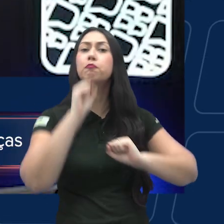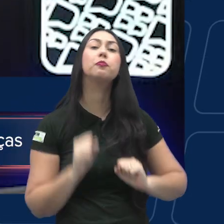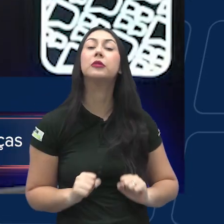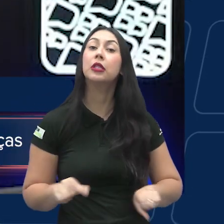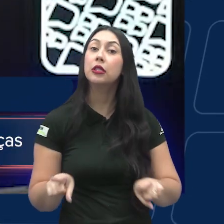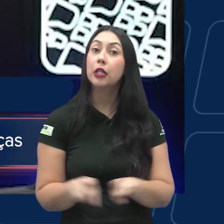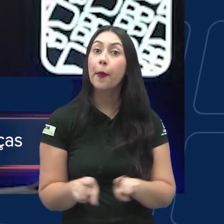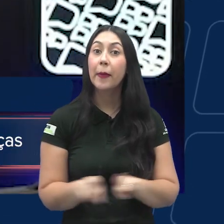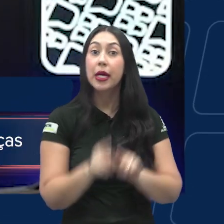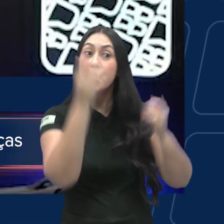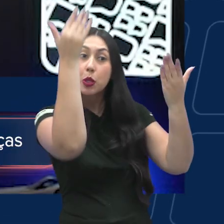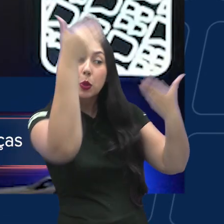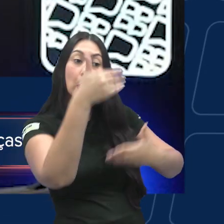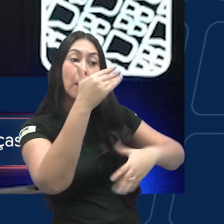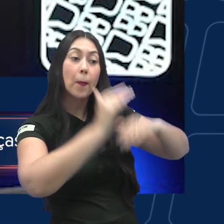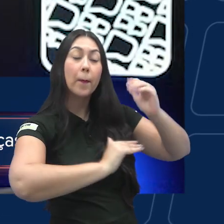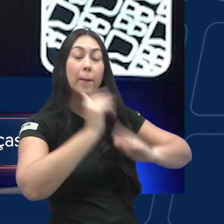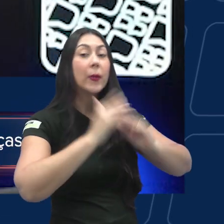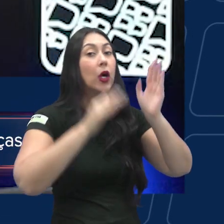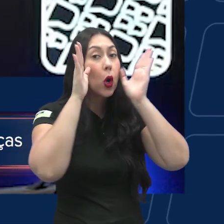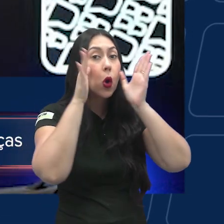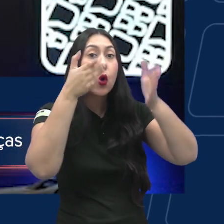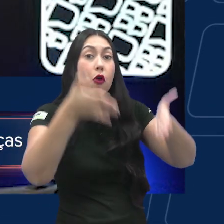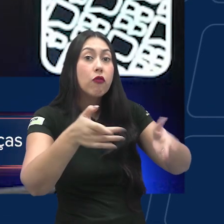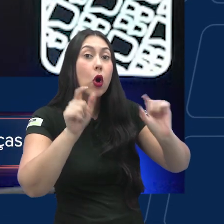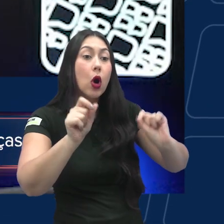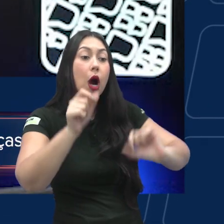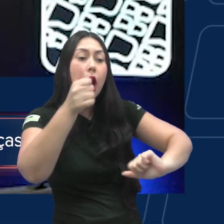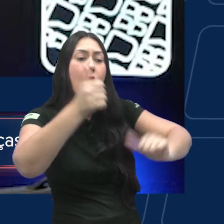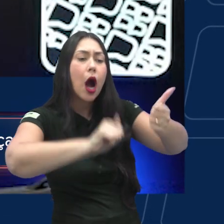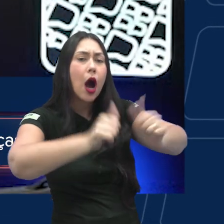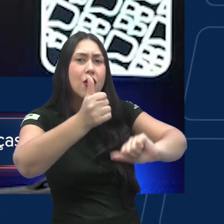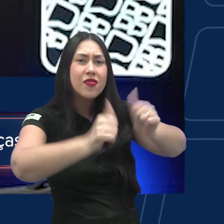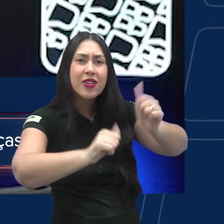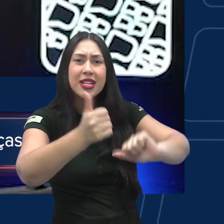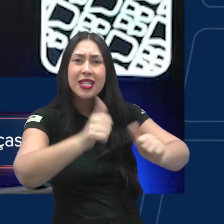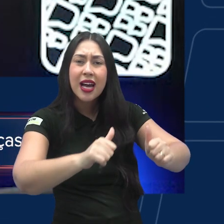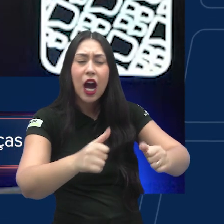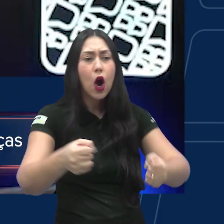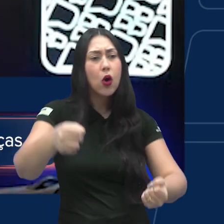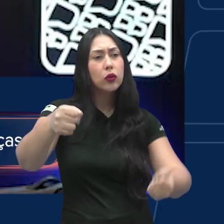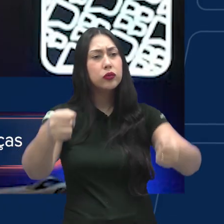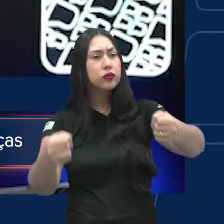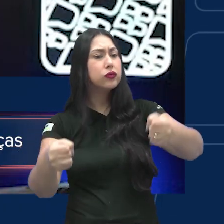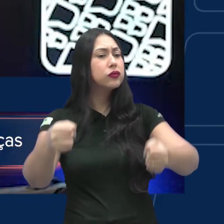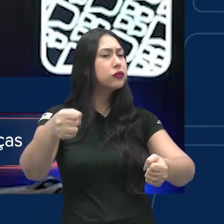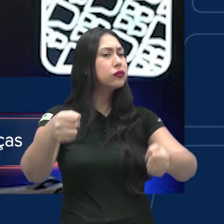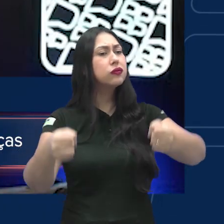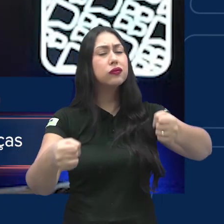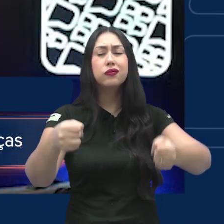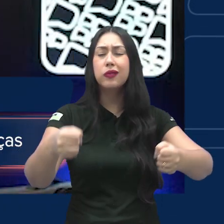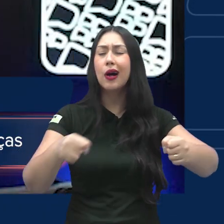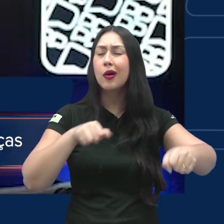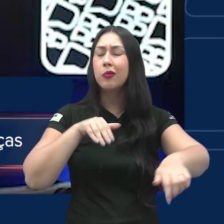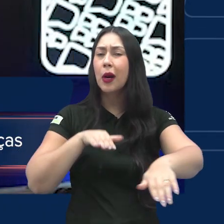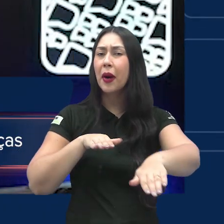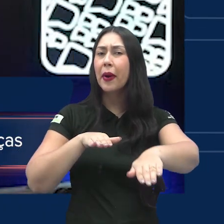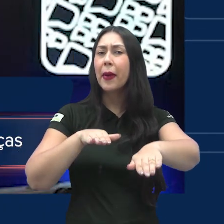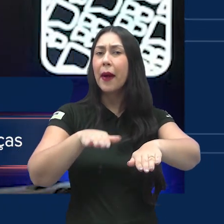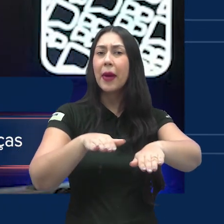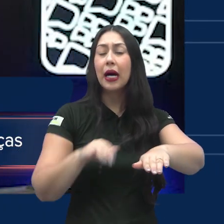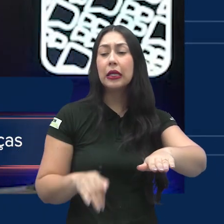E ali no exame prático, o foco é avaliar o condutor na manobra em movimento, né?